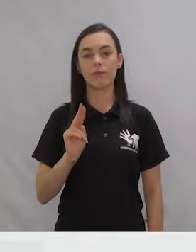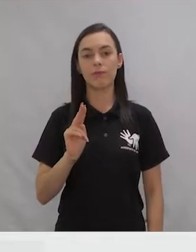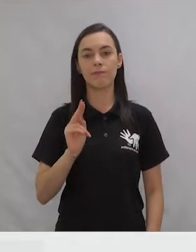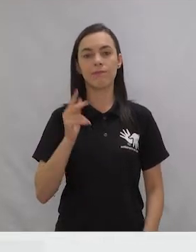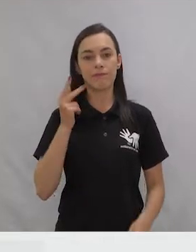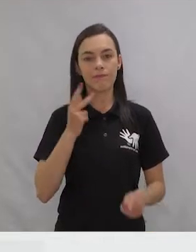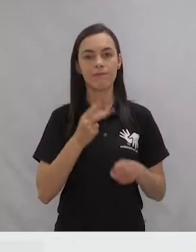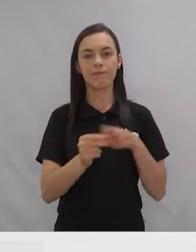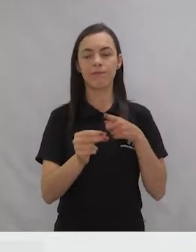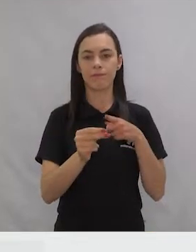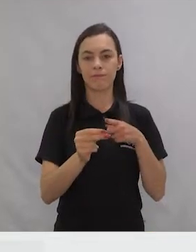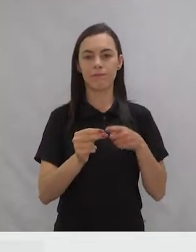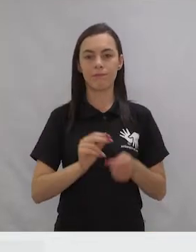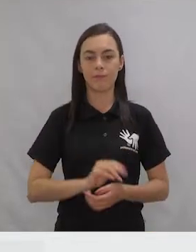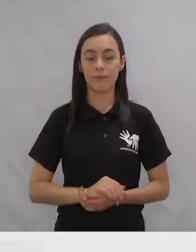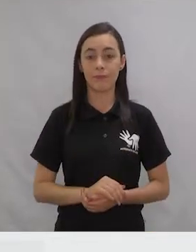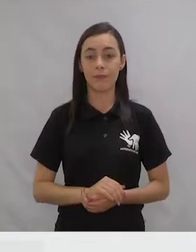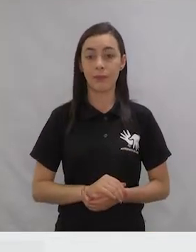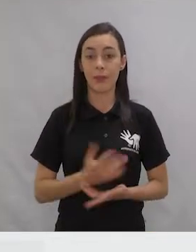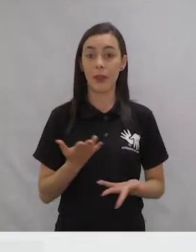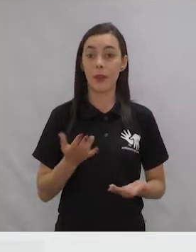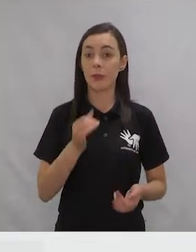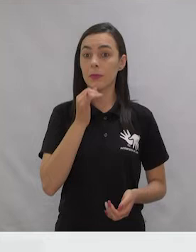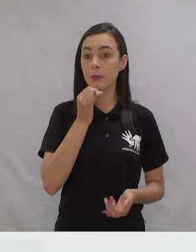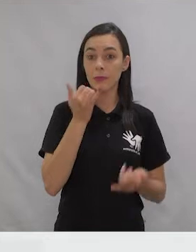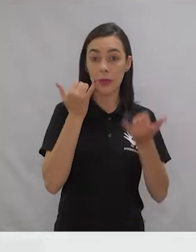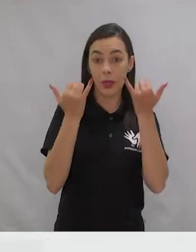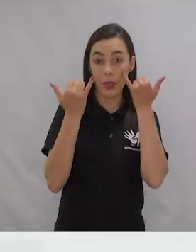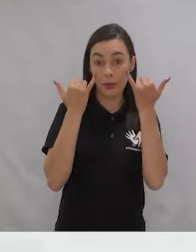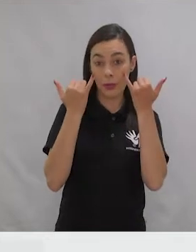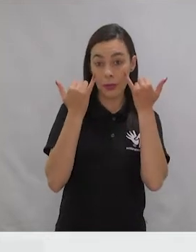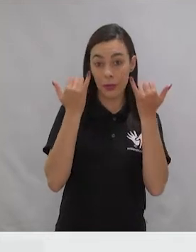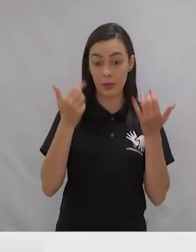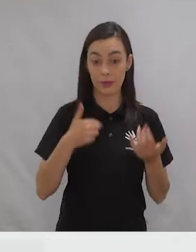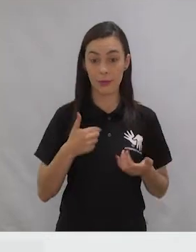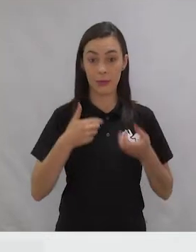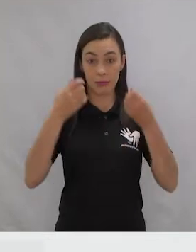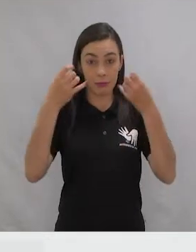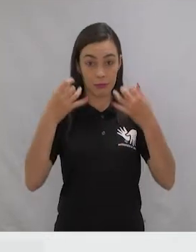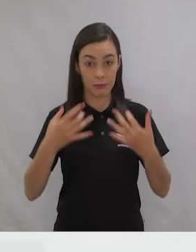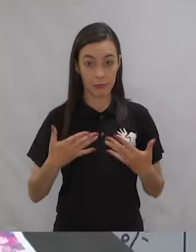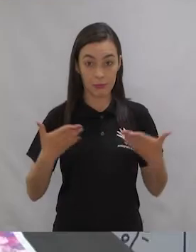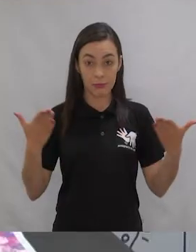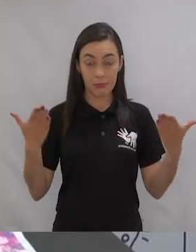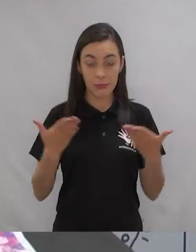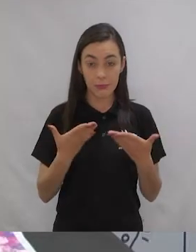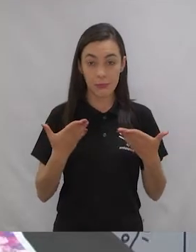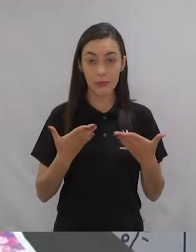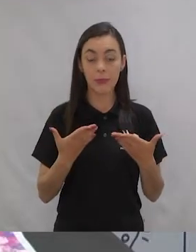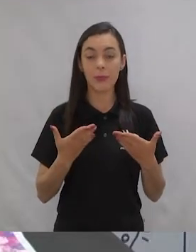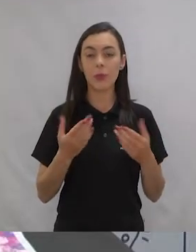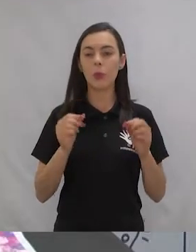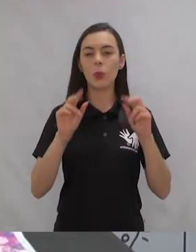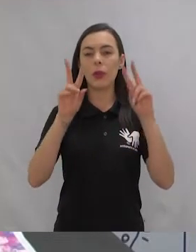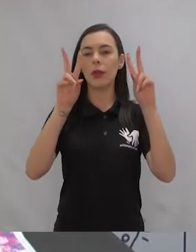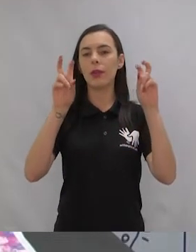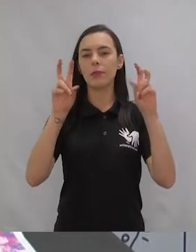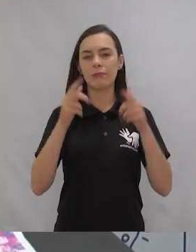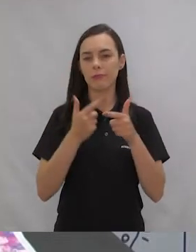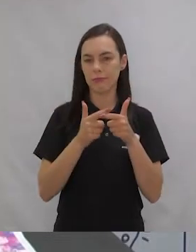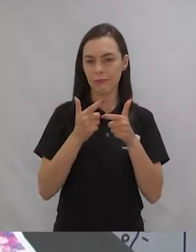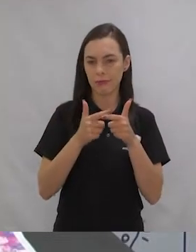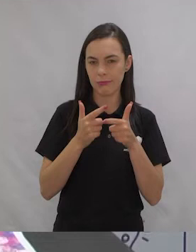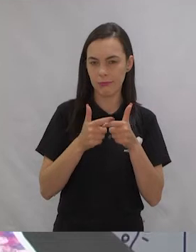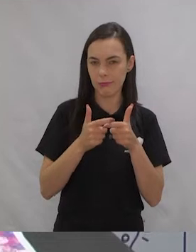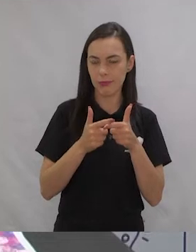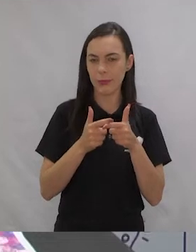ou vencido, certo? Então, essas informações que a professora acabou de passar e compartilhar com vocês do que